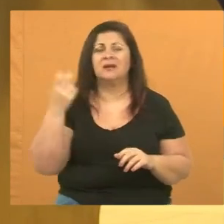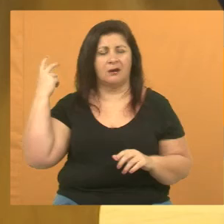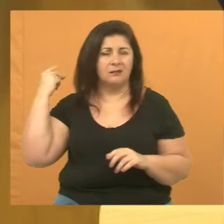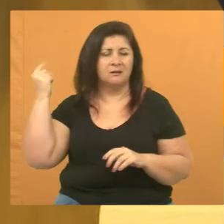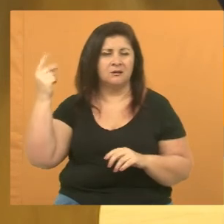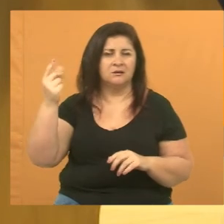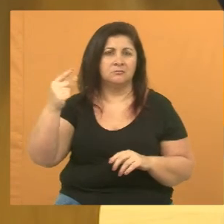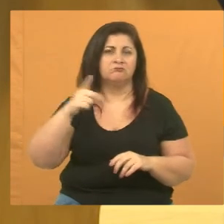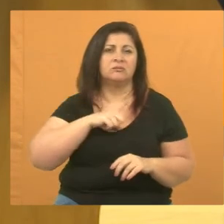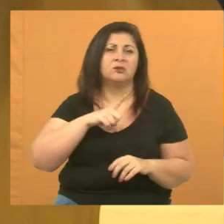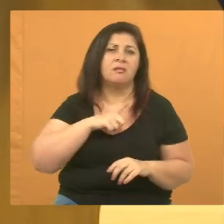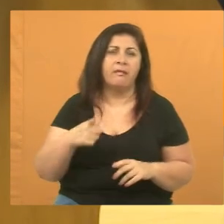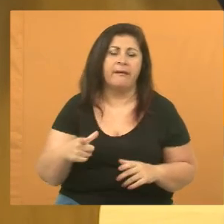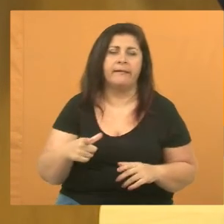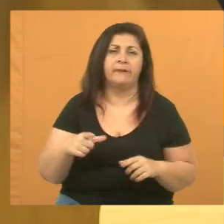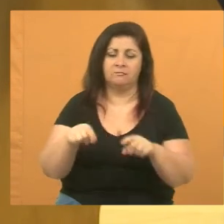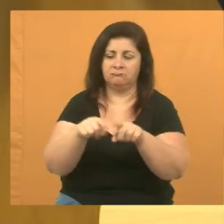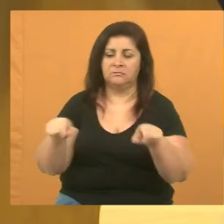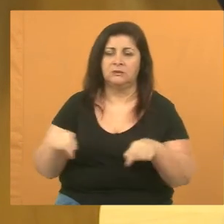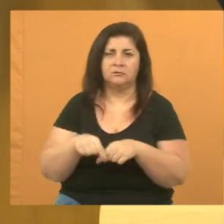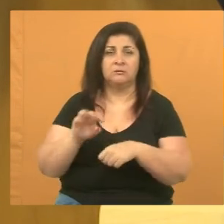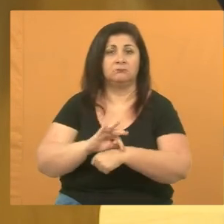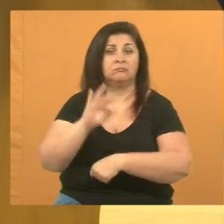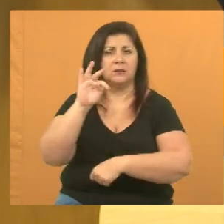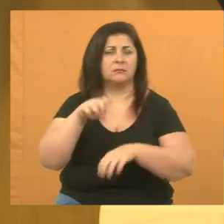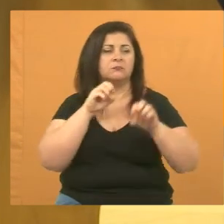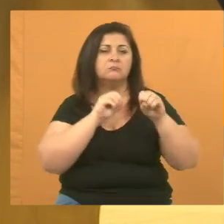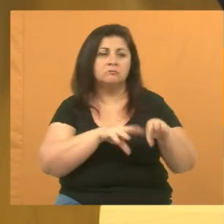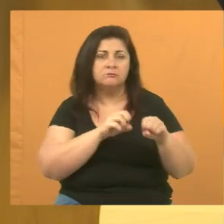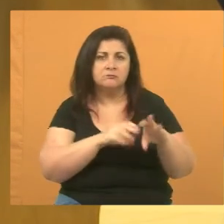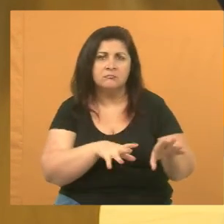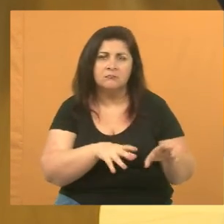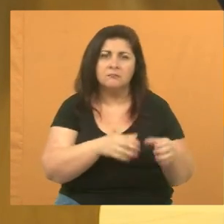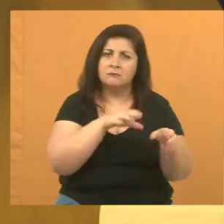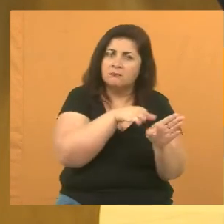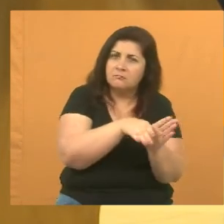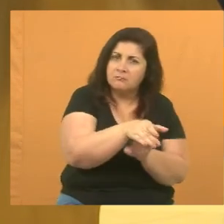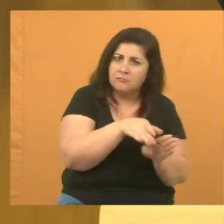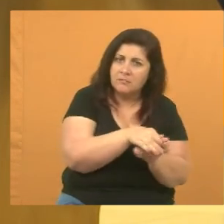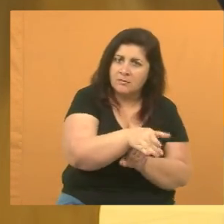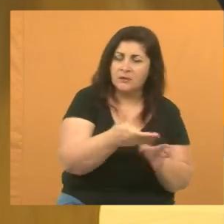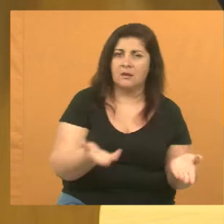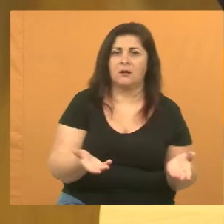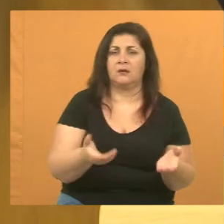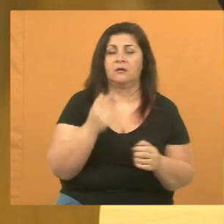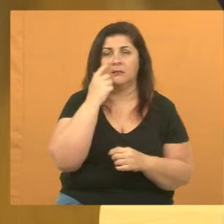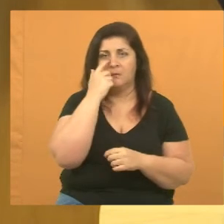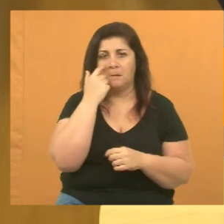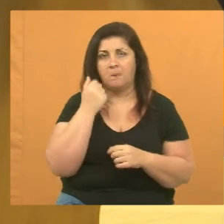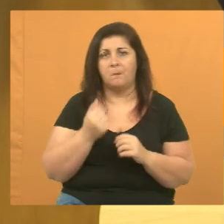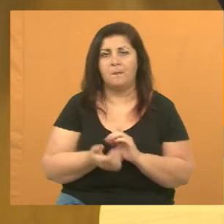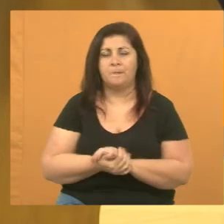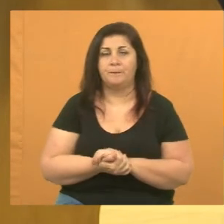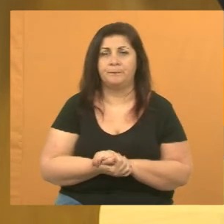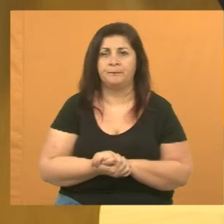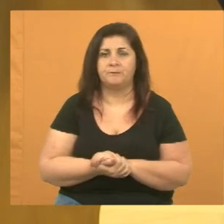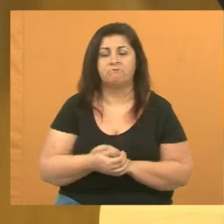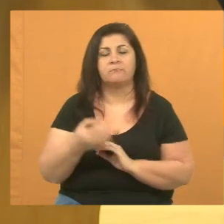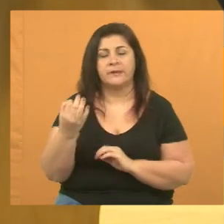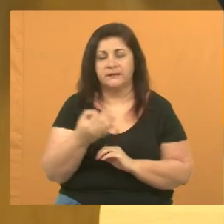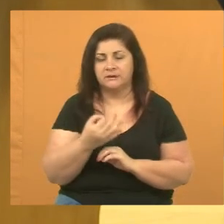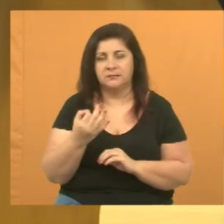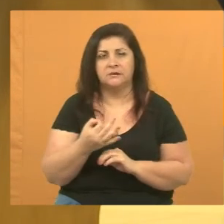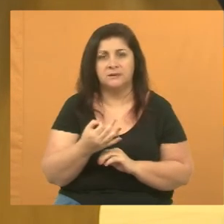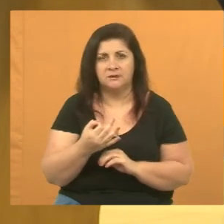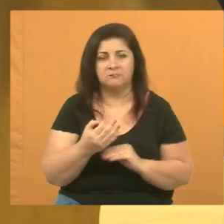naquela época a gente tivesse um escritório técnico que orientasse aquele mutirão, que orientasse a construção daquelas casas. Certamente